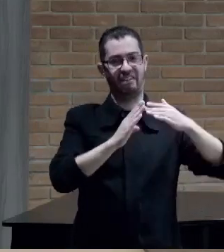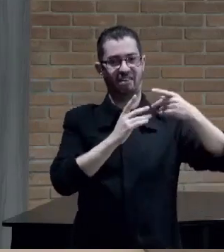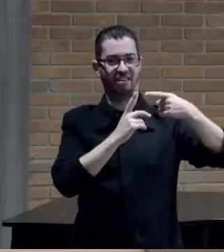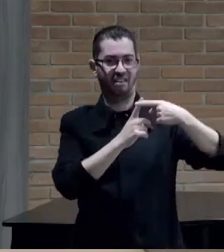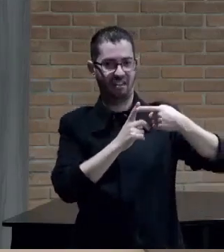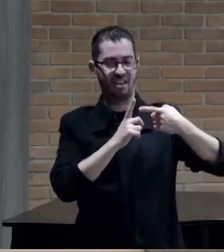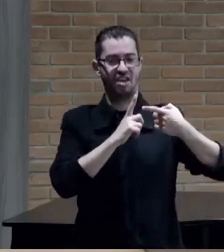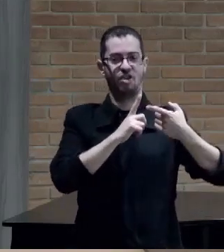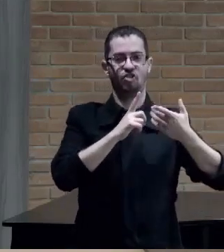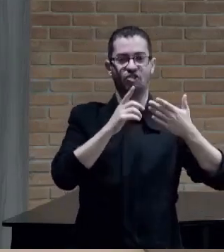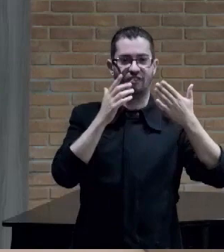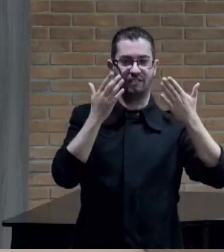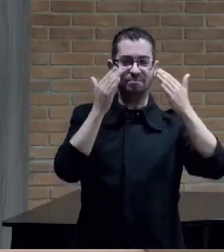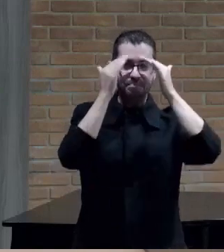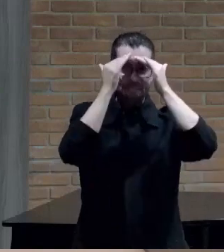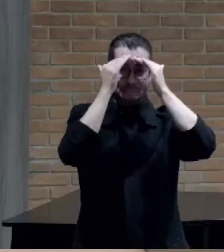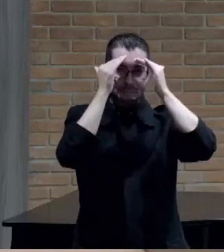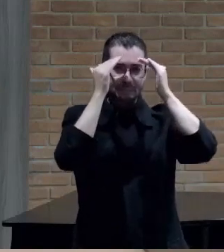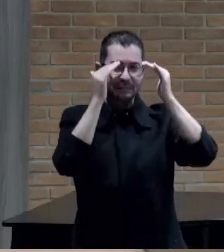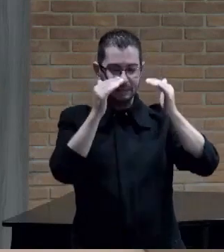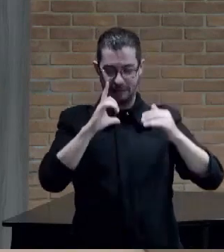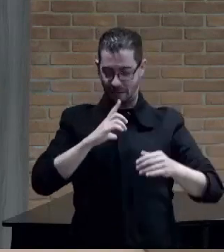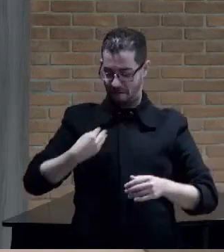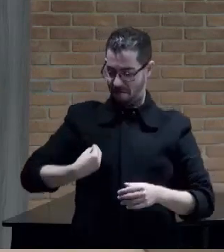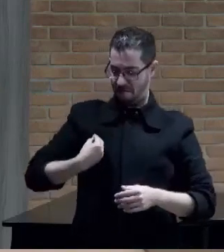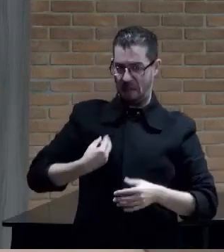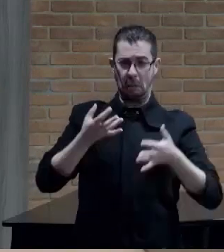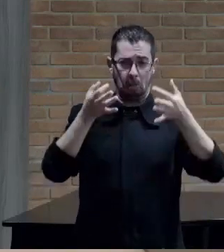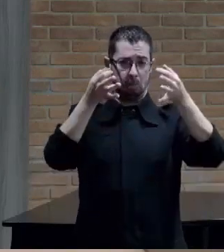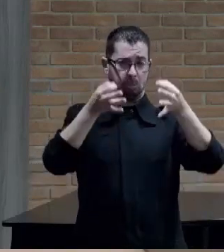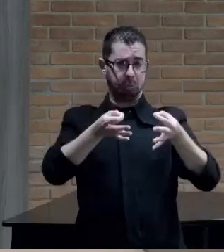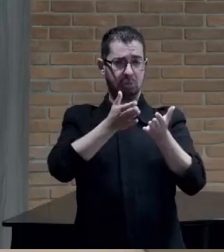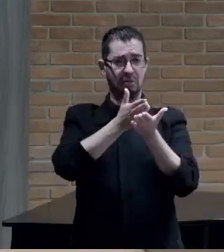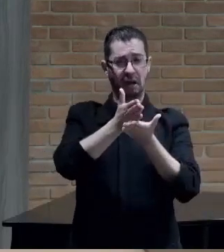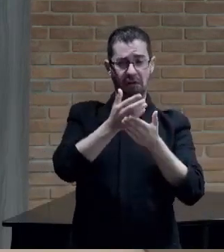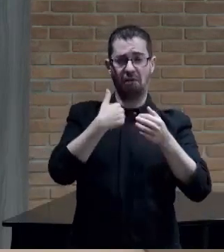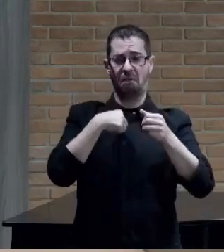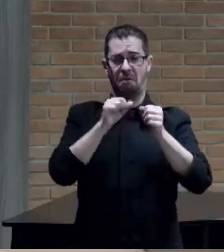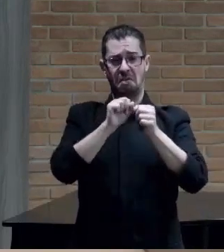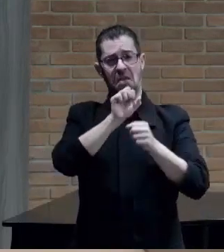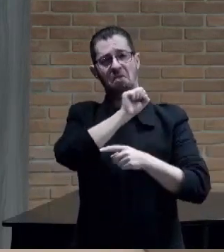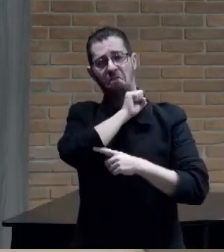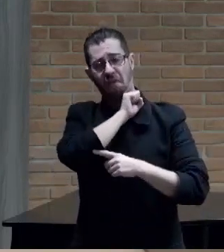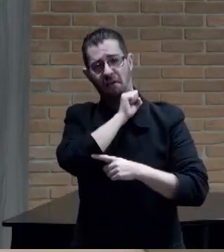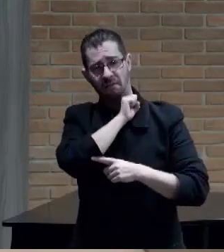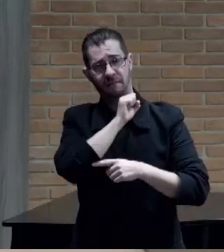sacramentos, viver uma vida de autodisciplina, fazer sacrifícios,